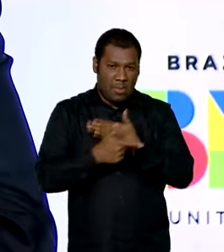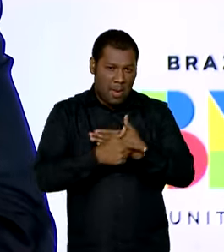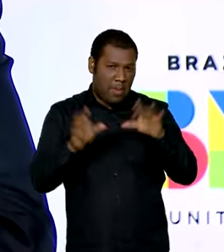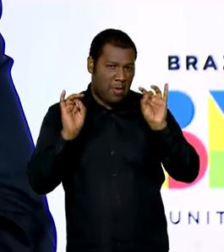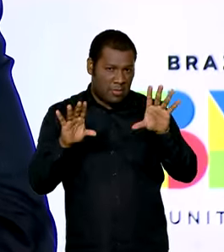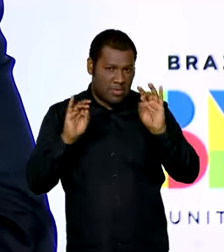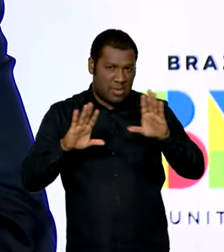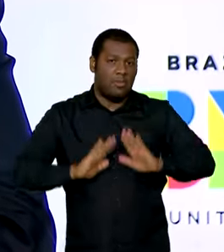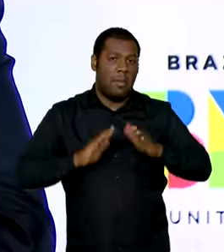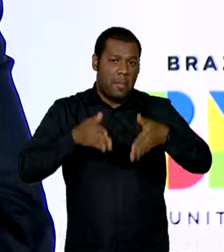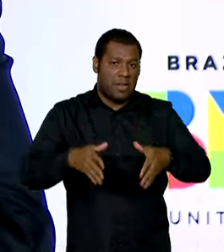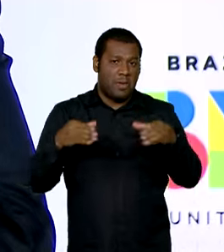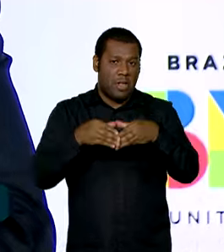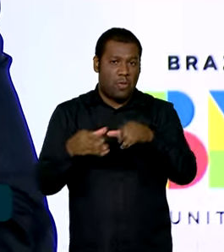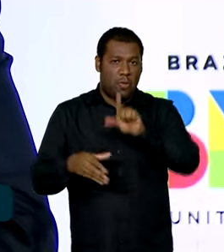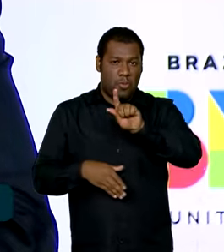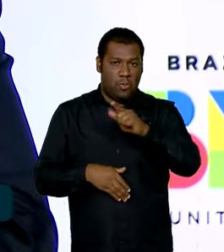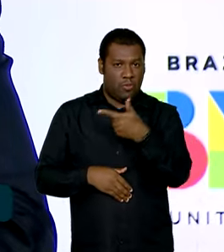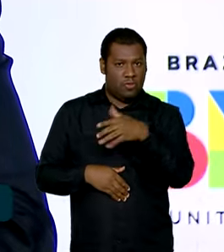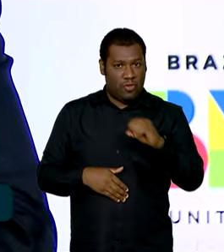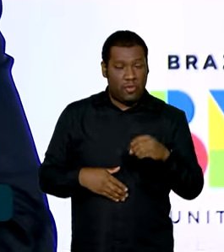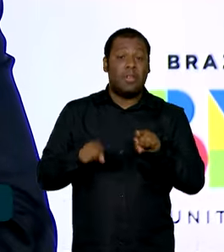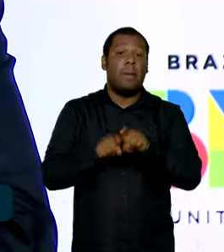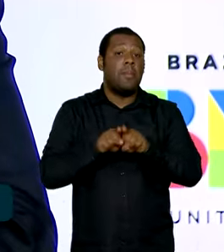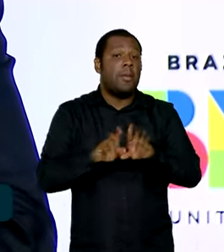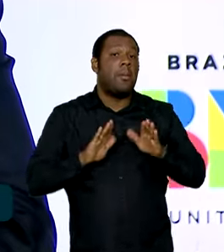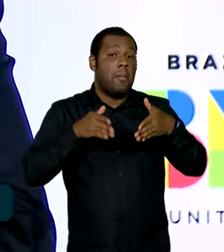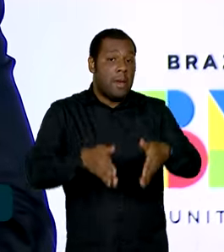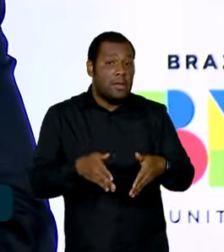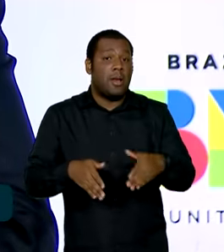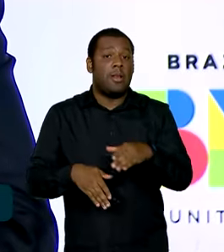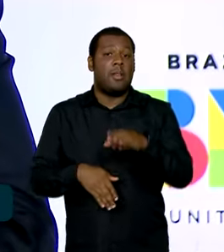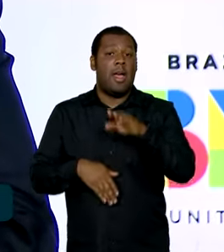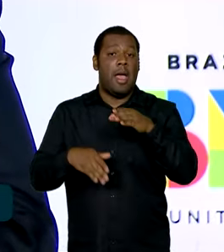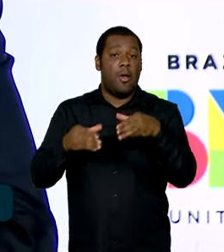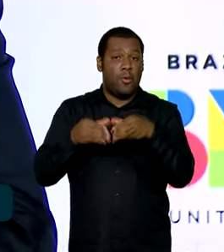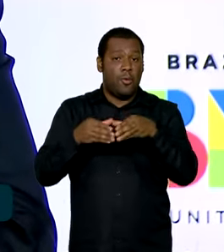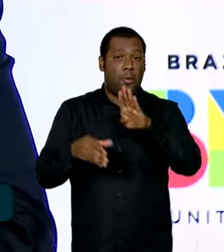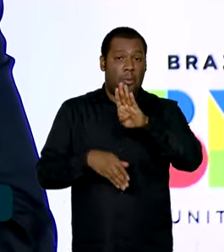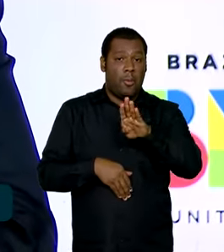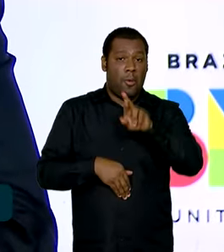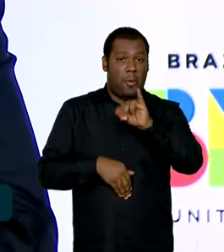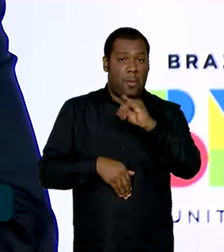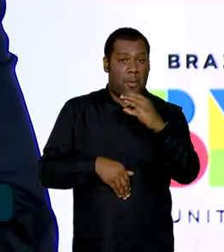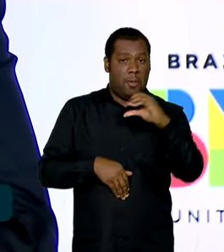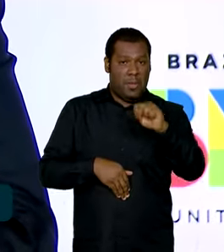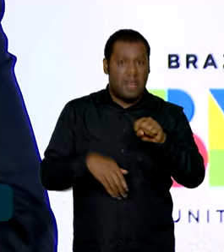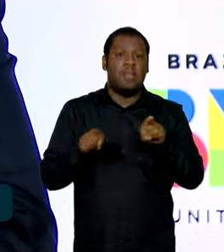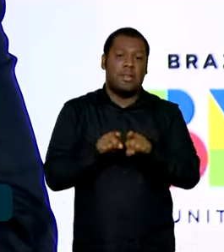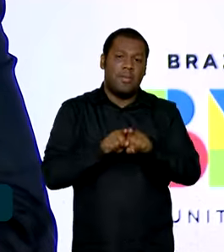do G20. Ele participa dos BRICS, ele participa da CELAC,